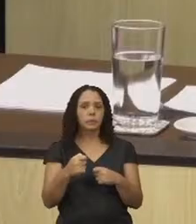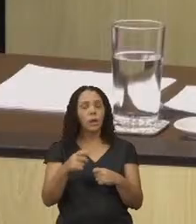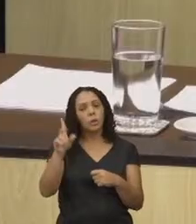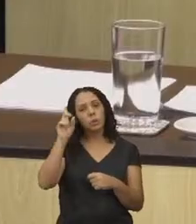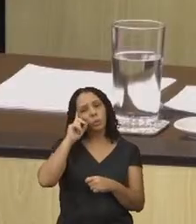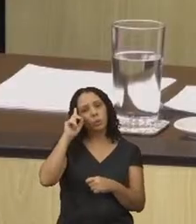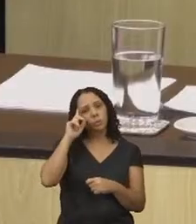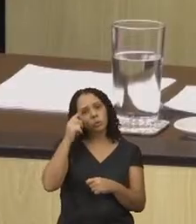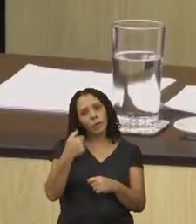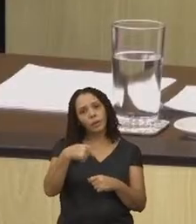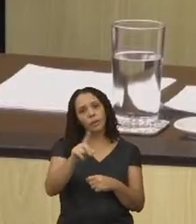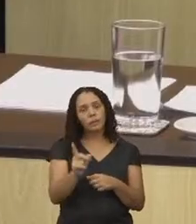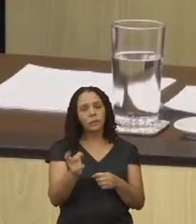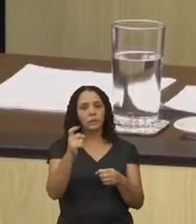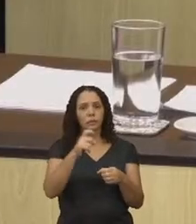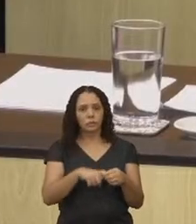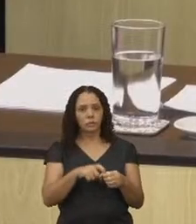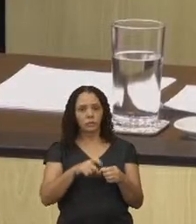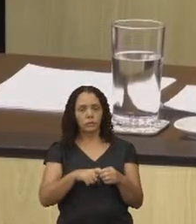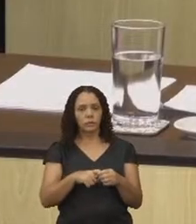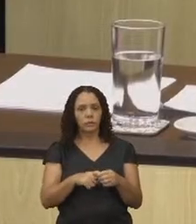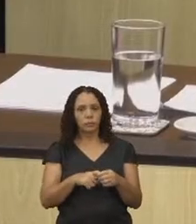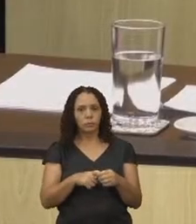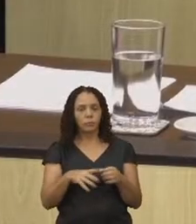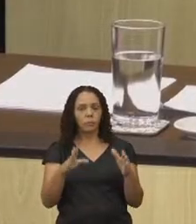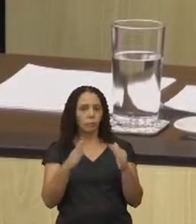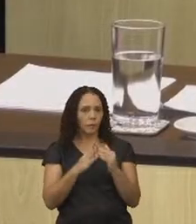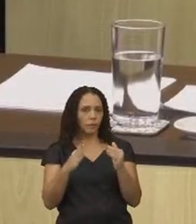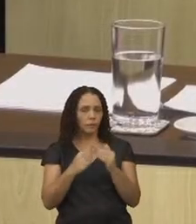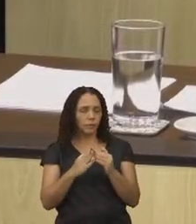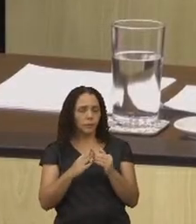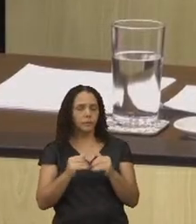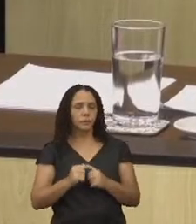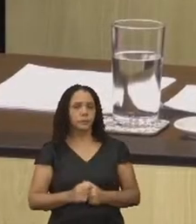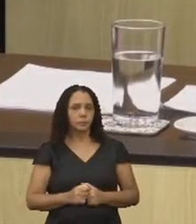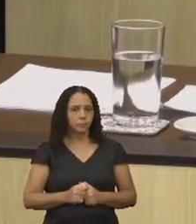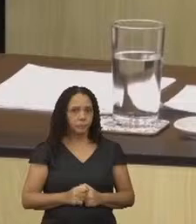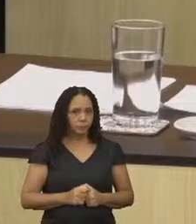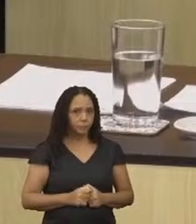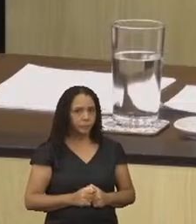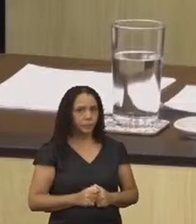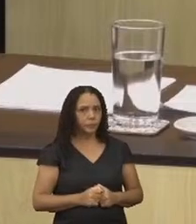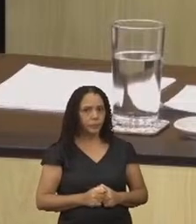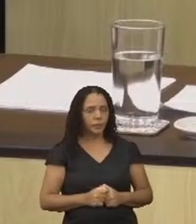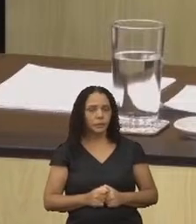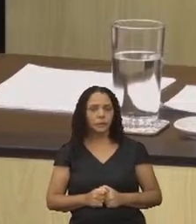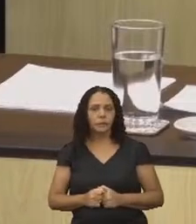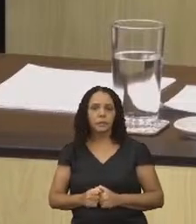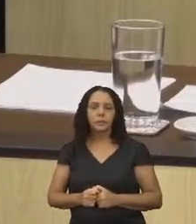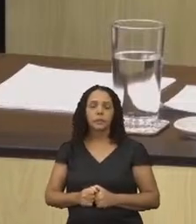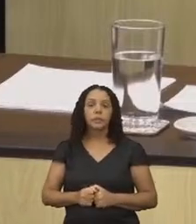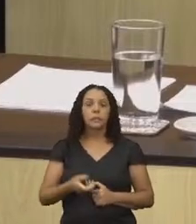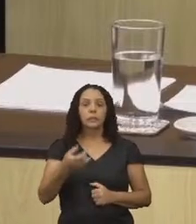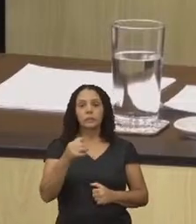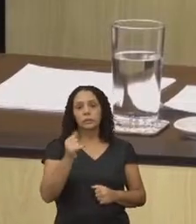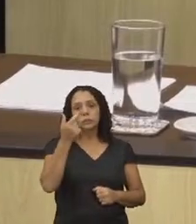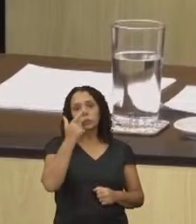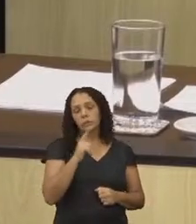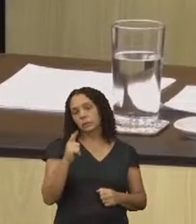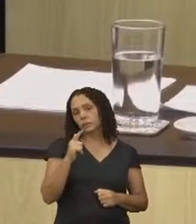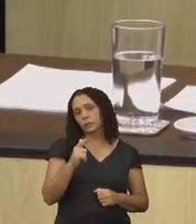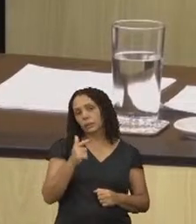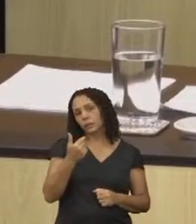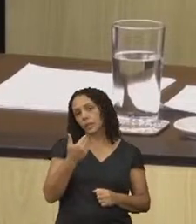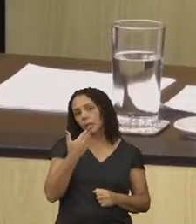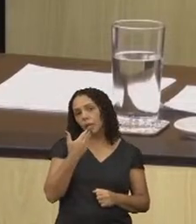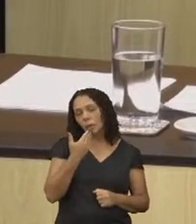diário pela praça para acesso às suas residências. Tal medida traria maior justiça social